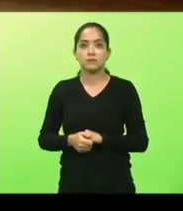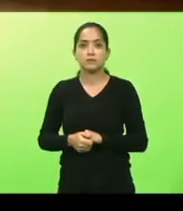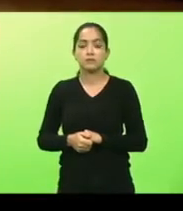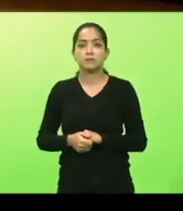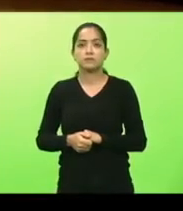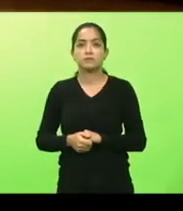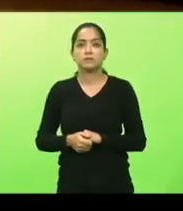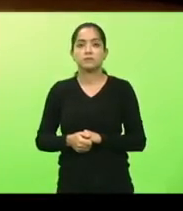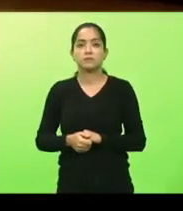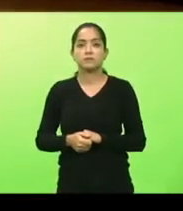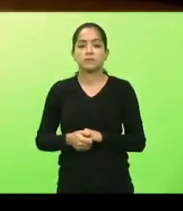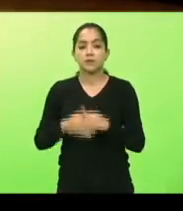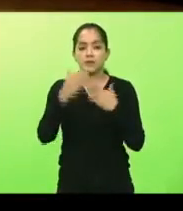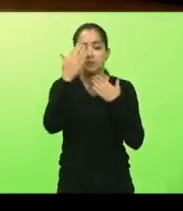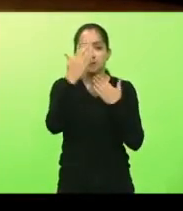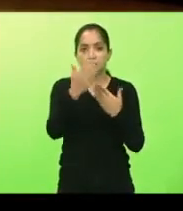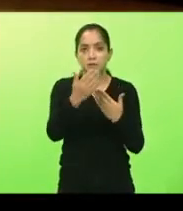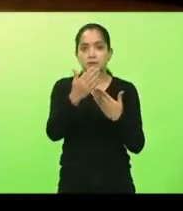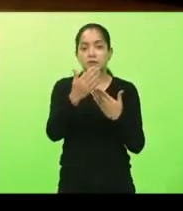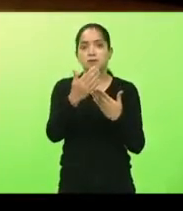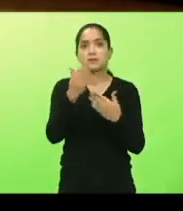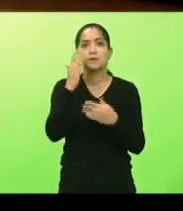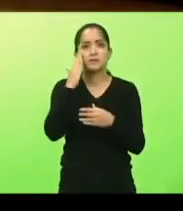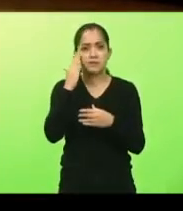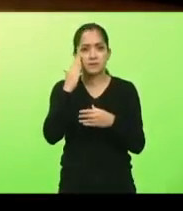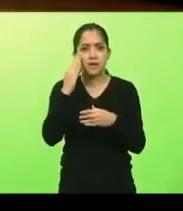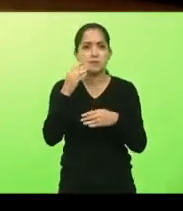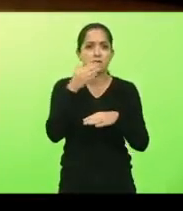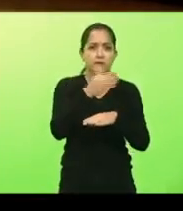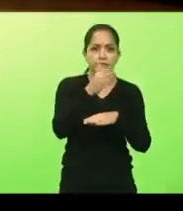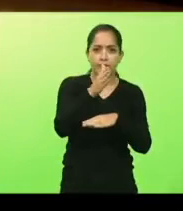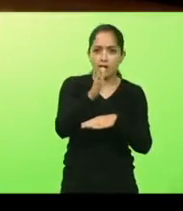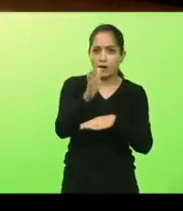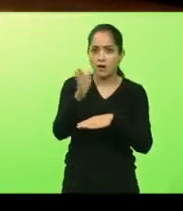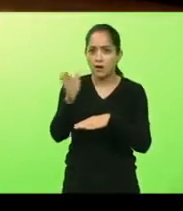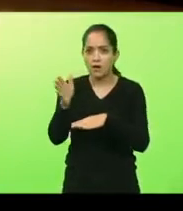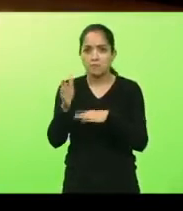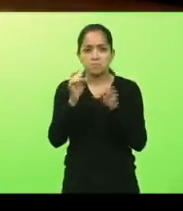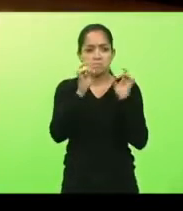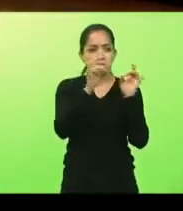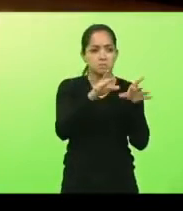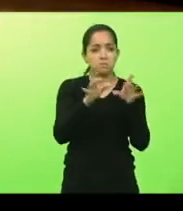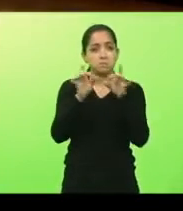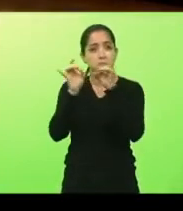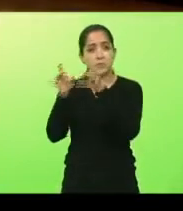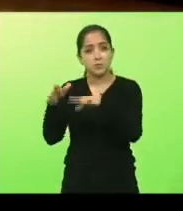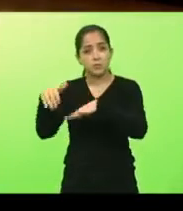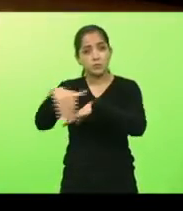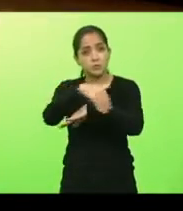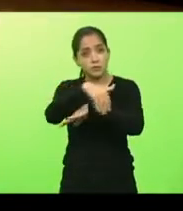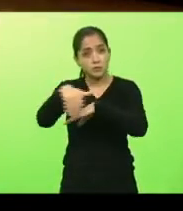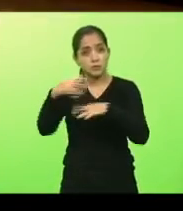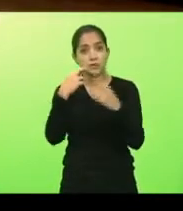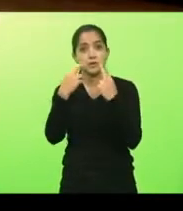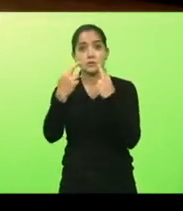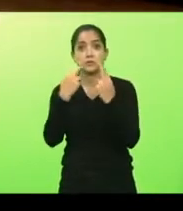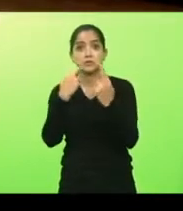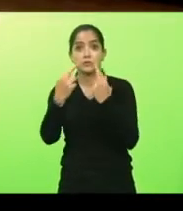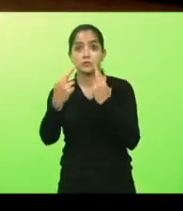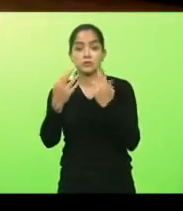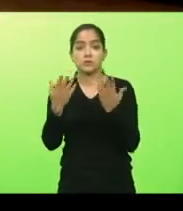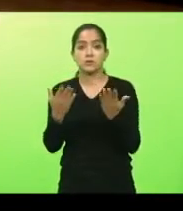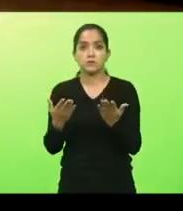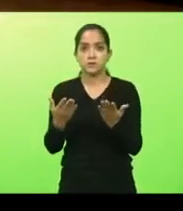Efetivamente, né, quem tem andado pelo Estado tem visto o abandono das nossas rodovias, não só aí